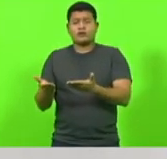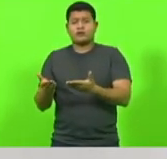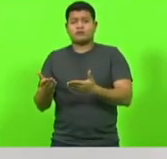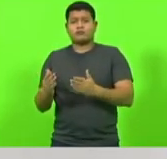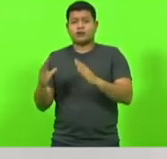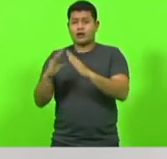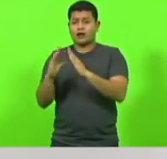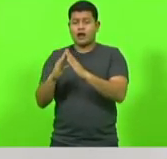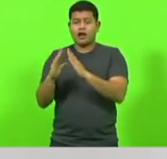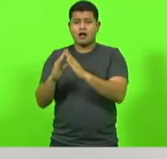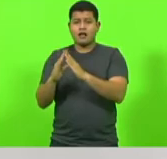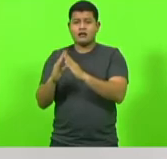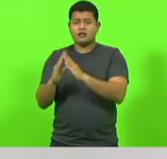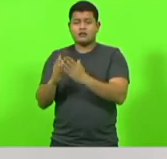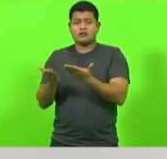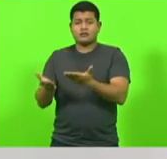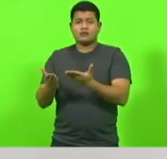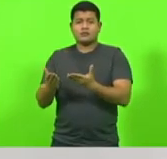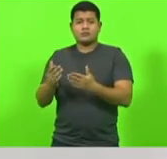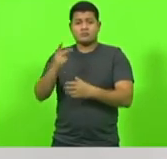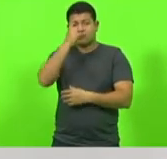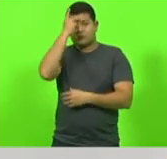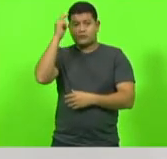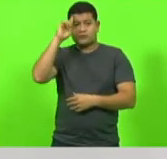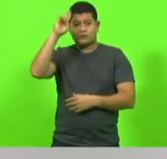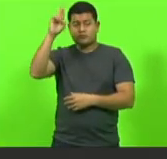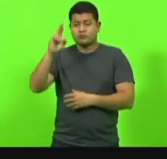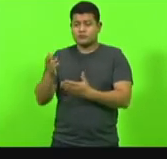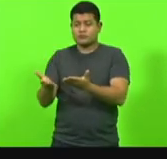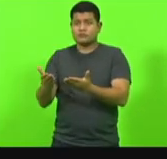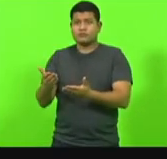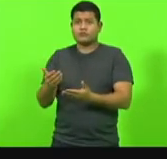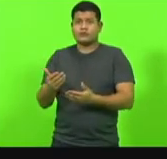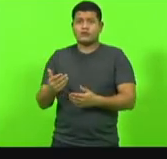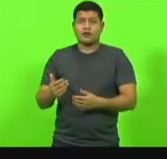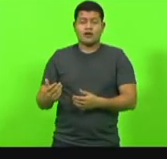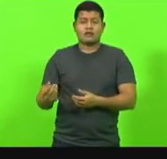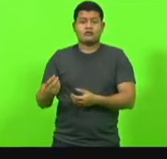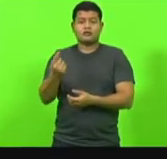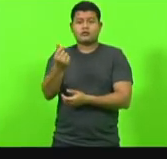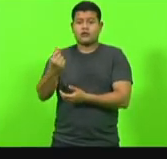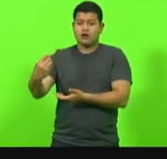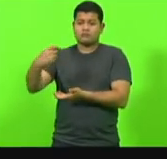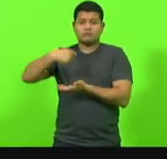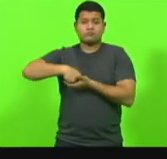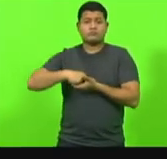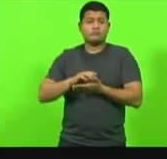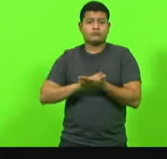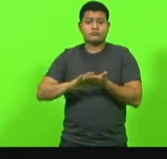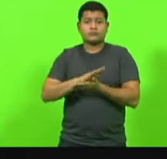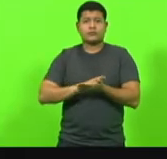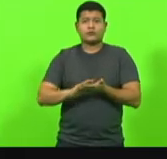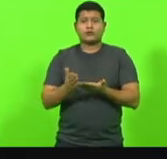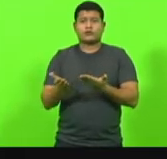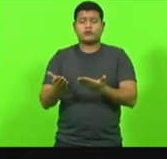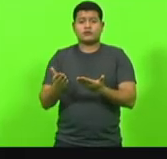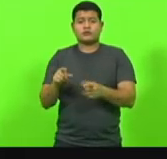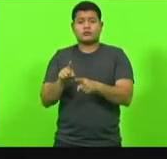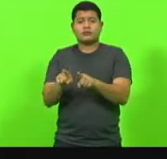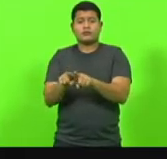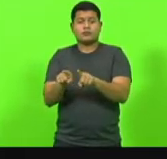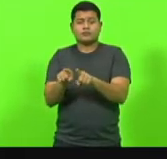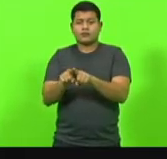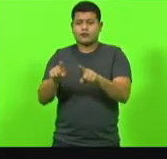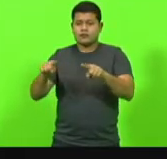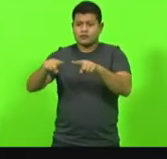da indenização e sem poder usufruir dos seus negócios, sem poder usufruir do seu terreno. Eles não têm